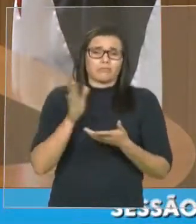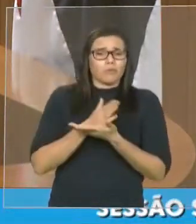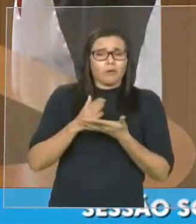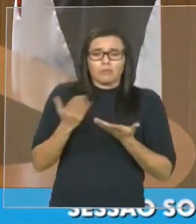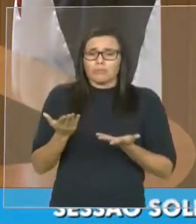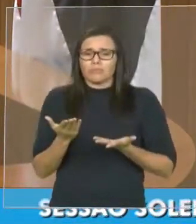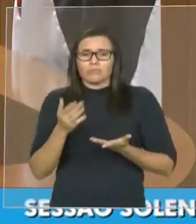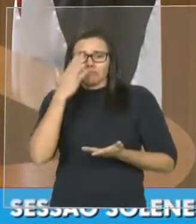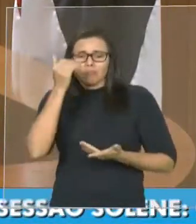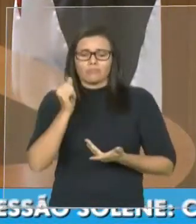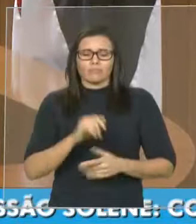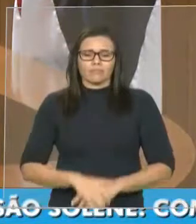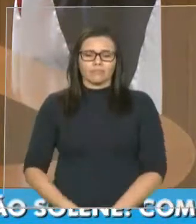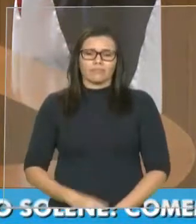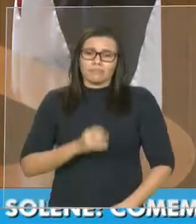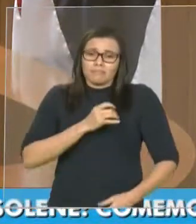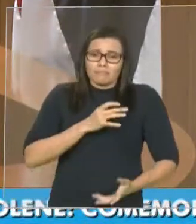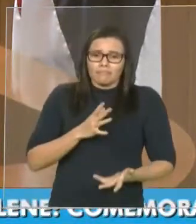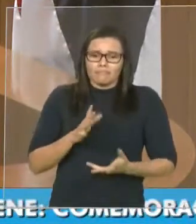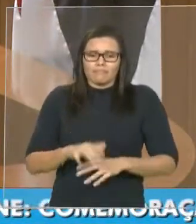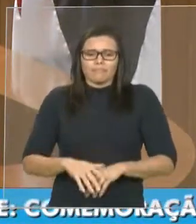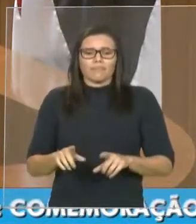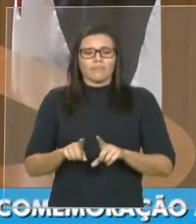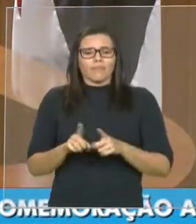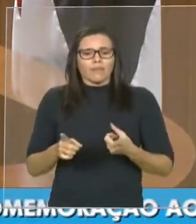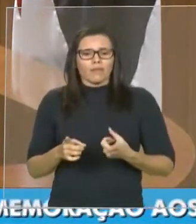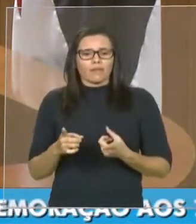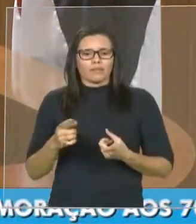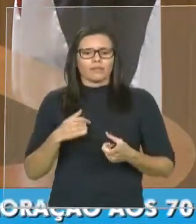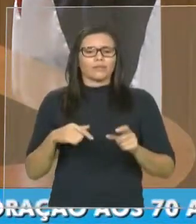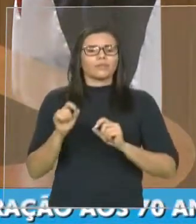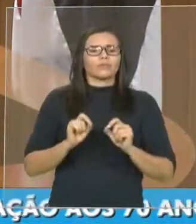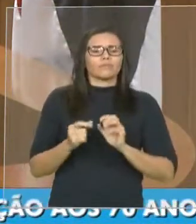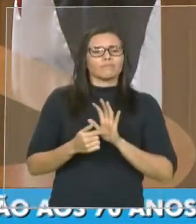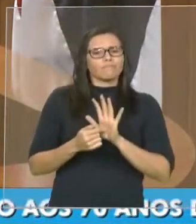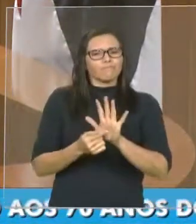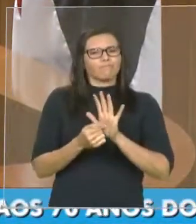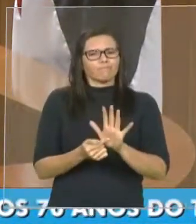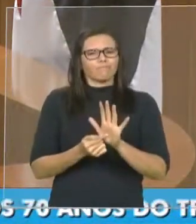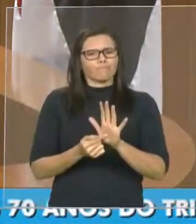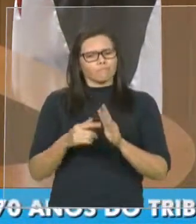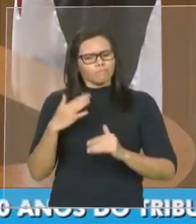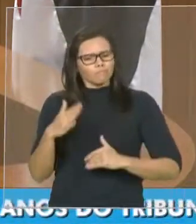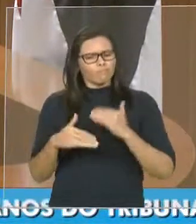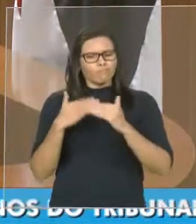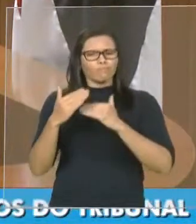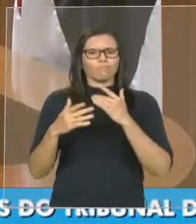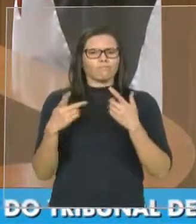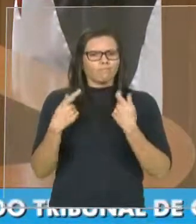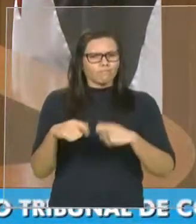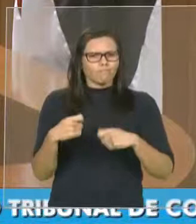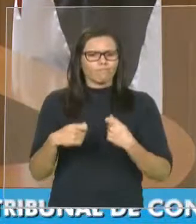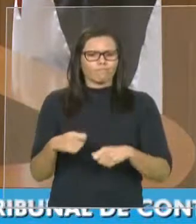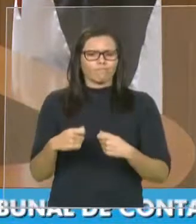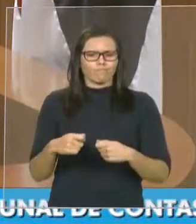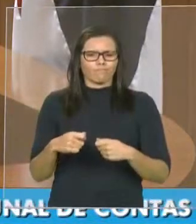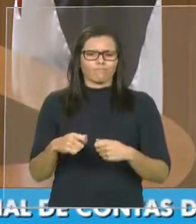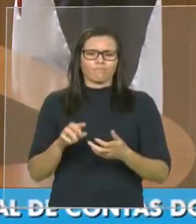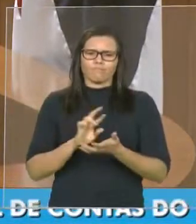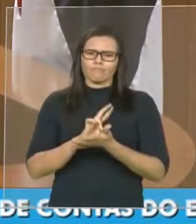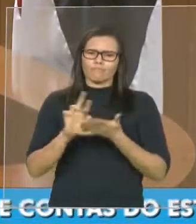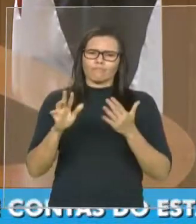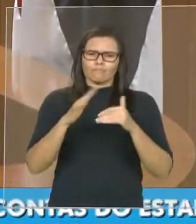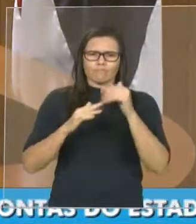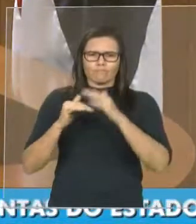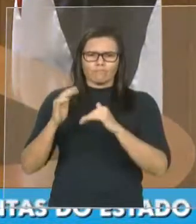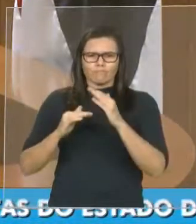funcional, avança e se mostra como uma iniciativa necessária, envolvendo membros e servidores das mais